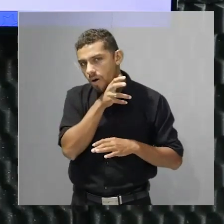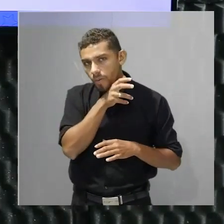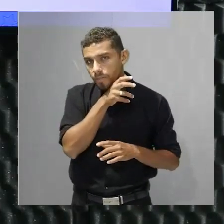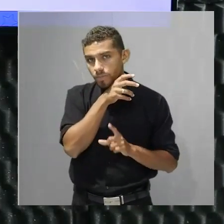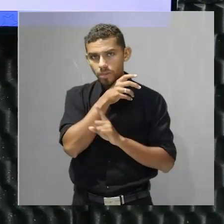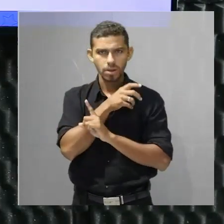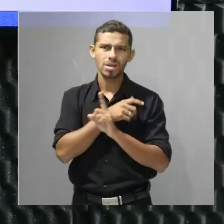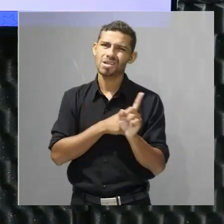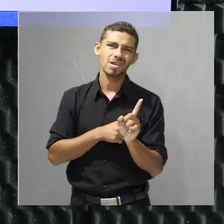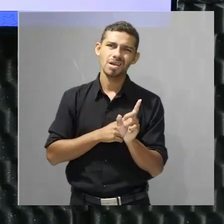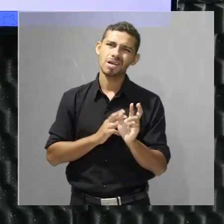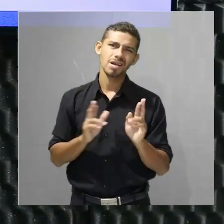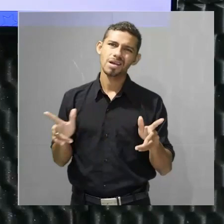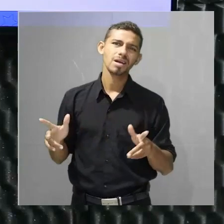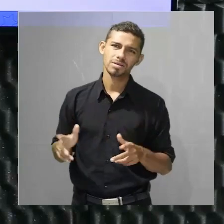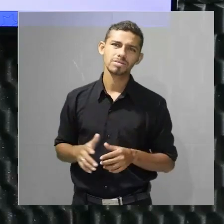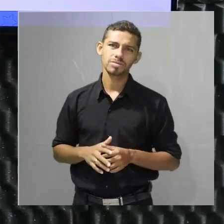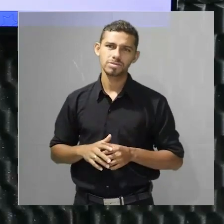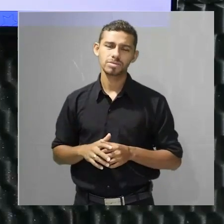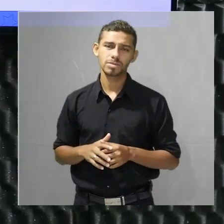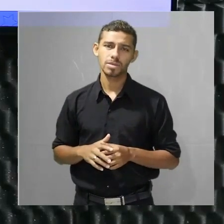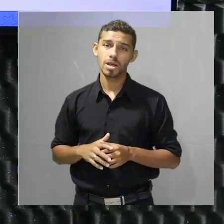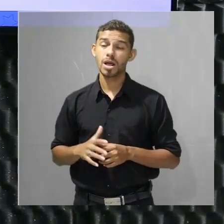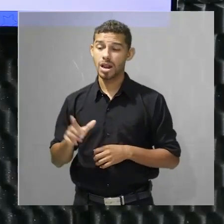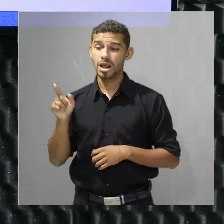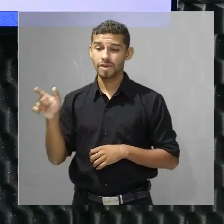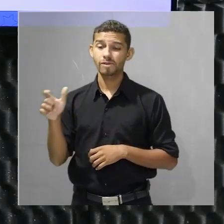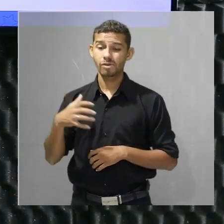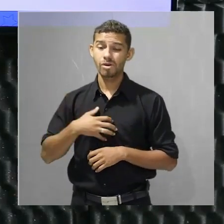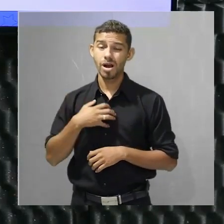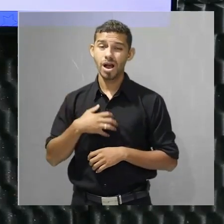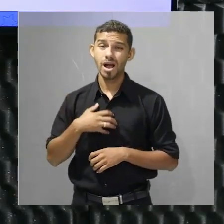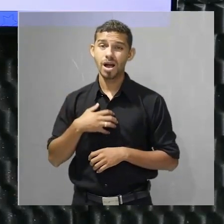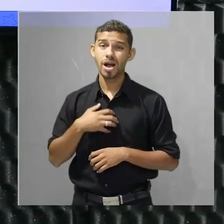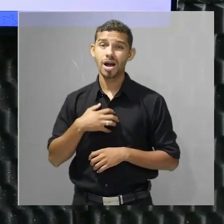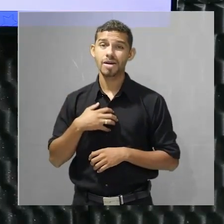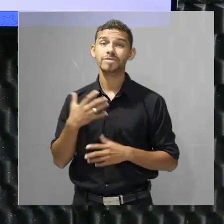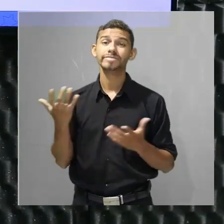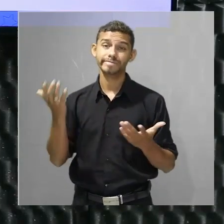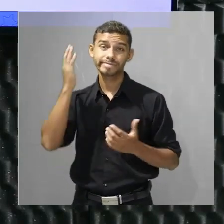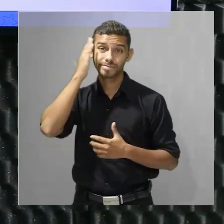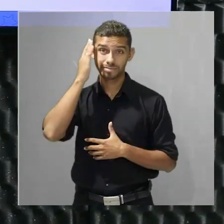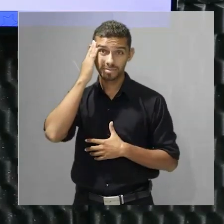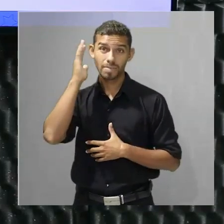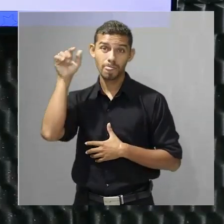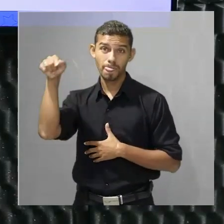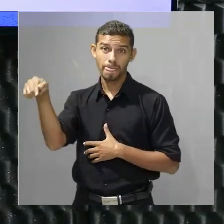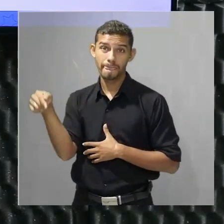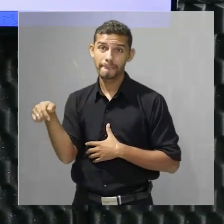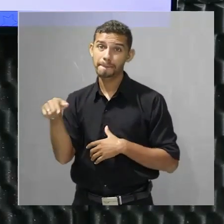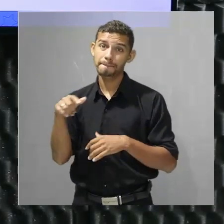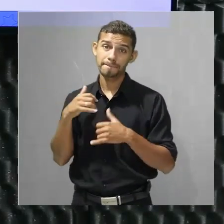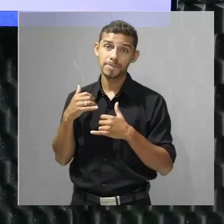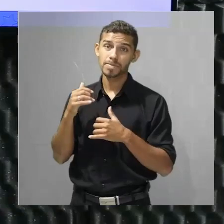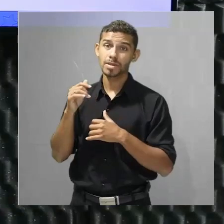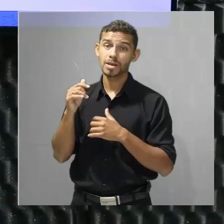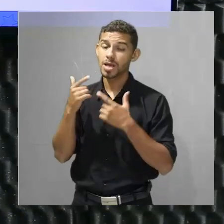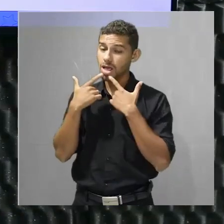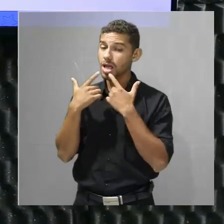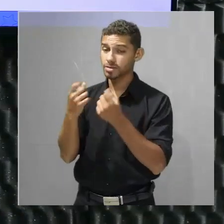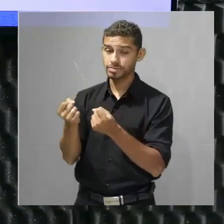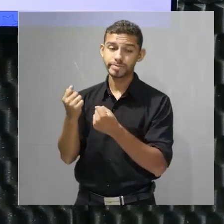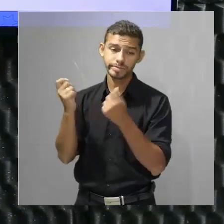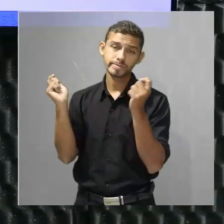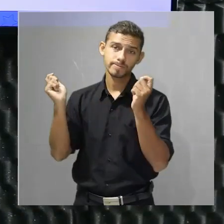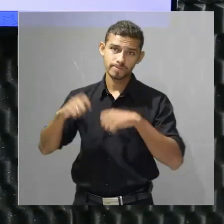zangada né então nós temos essa possibilidade de utilizar a linguagem no seu sentido conotativo Ainda bem que